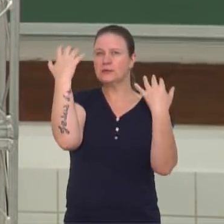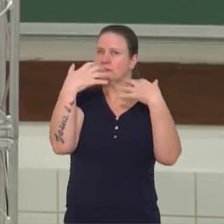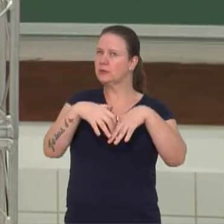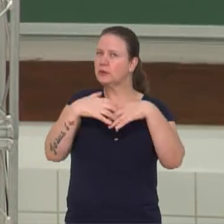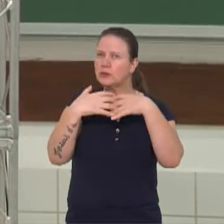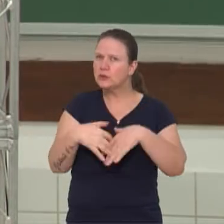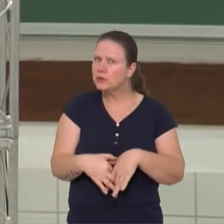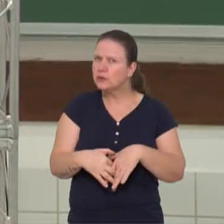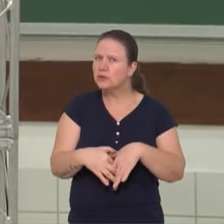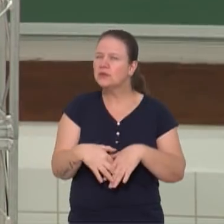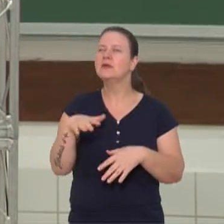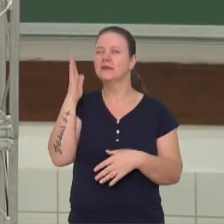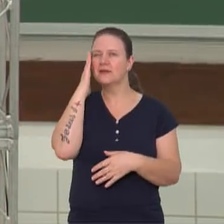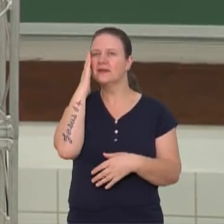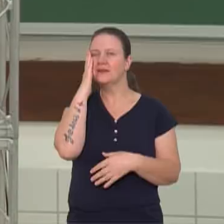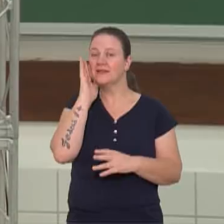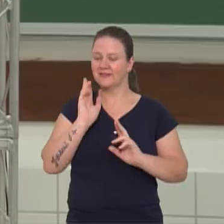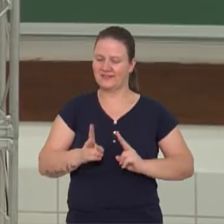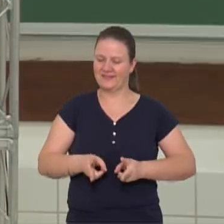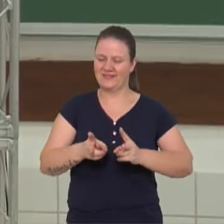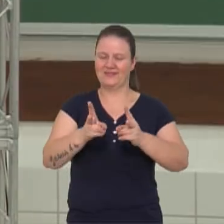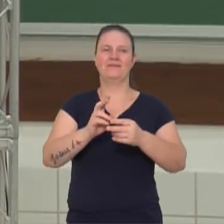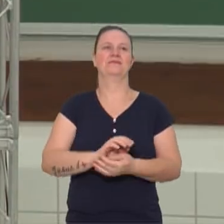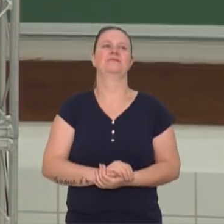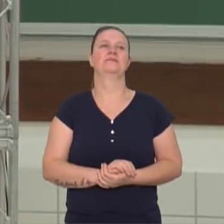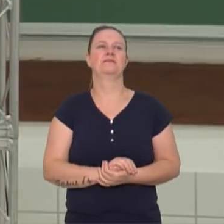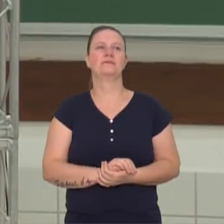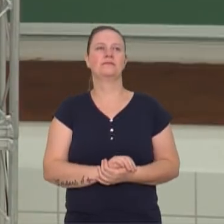prof? Vamos dar continuidade aqui.